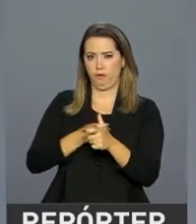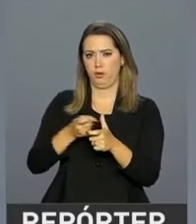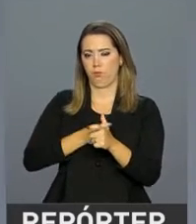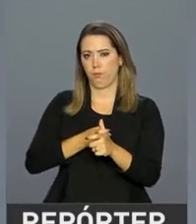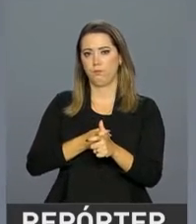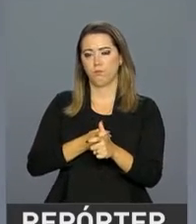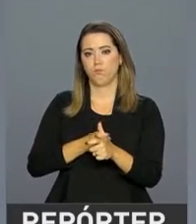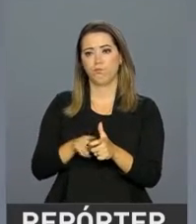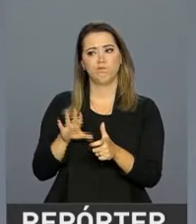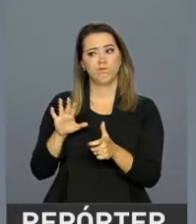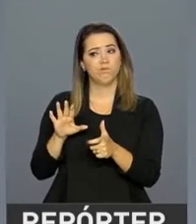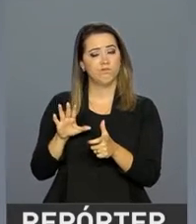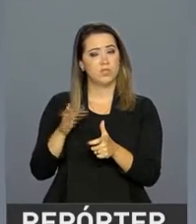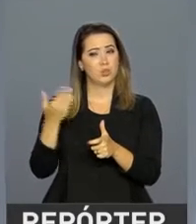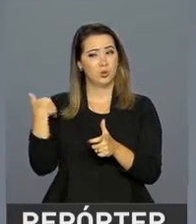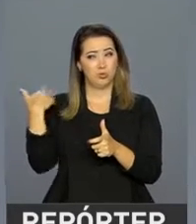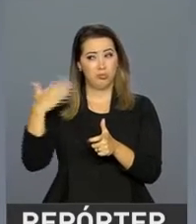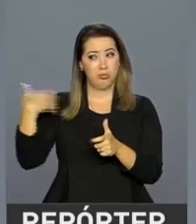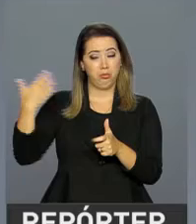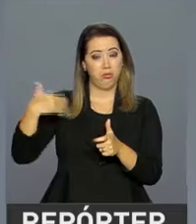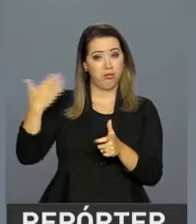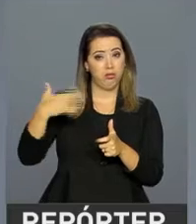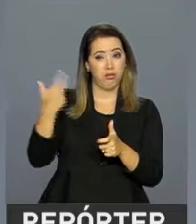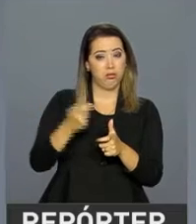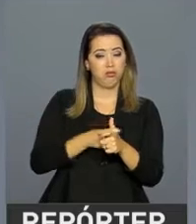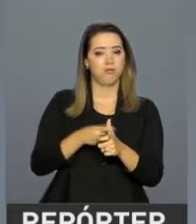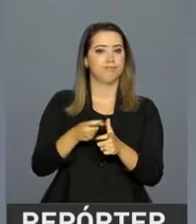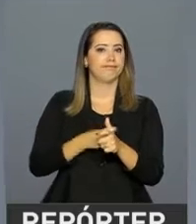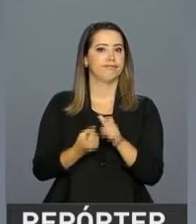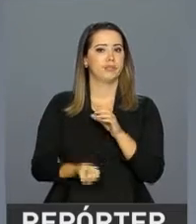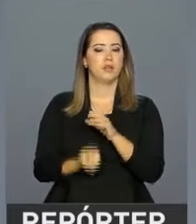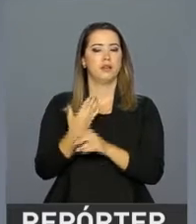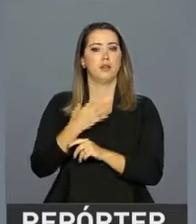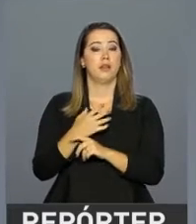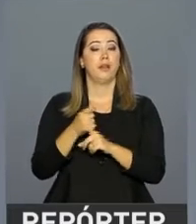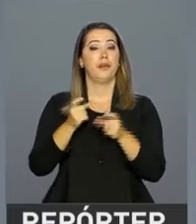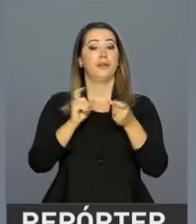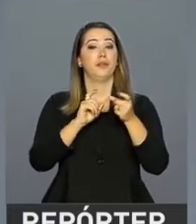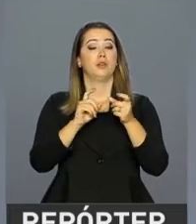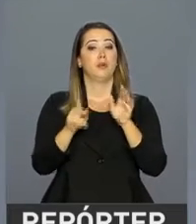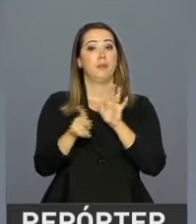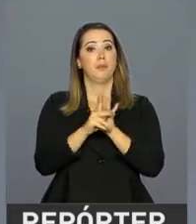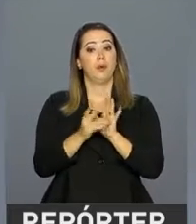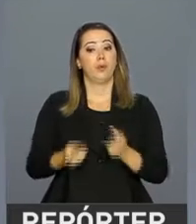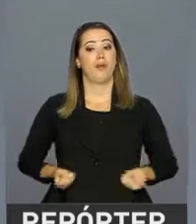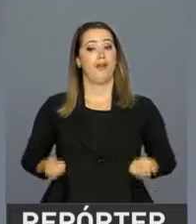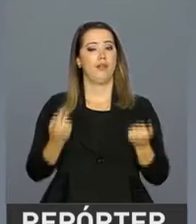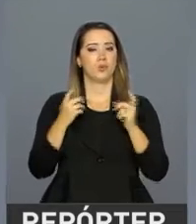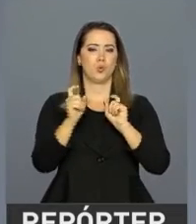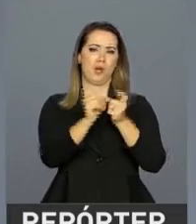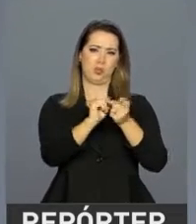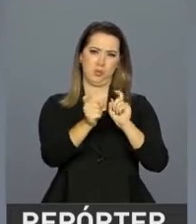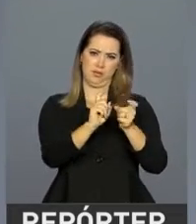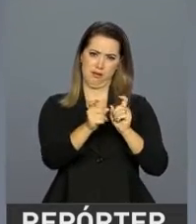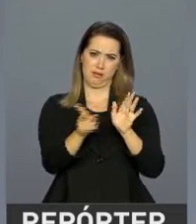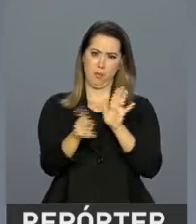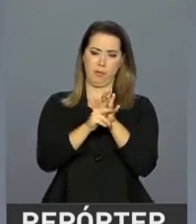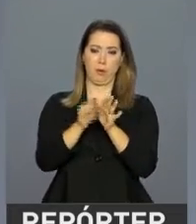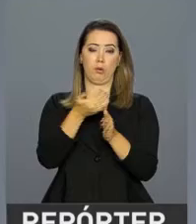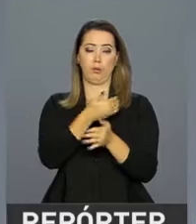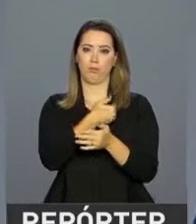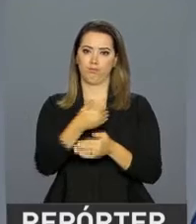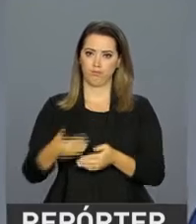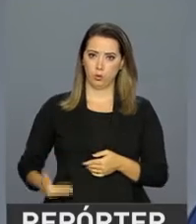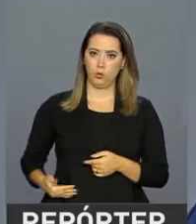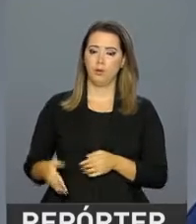são dez times criados pela despesa de custeio particularmente despesa da previdência